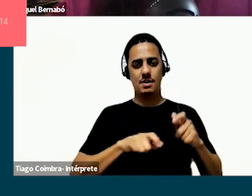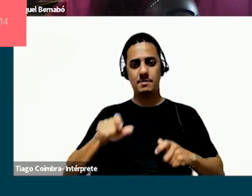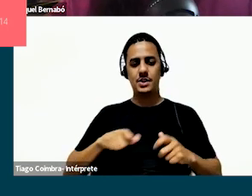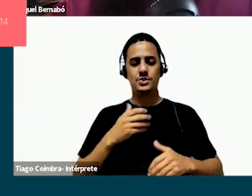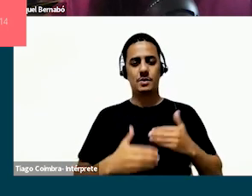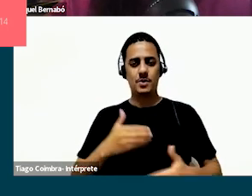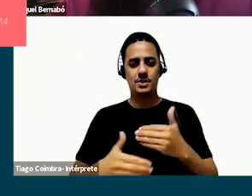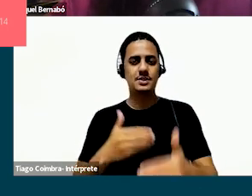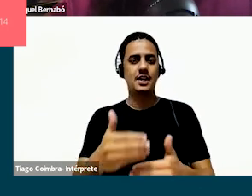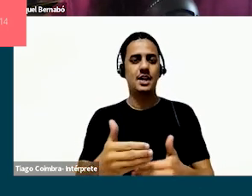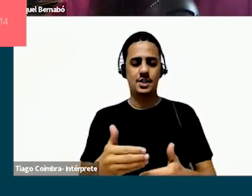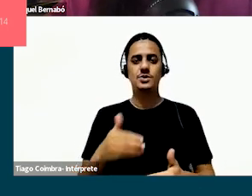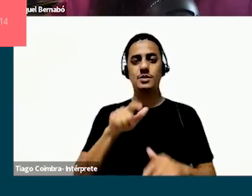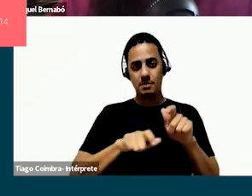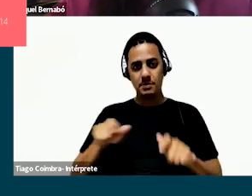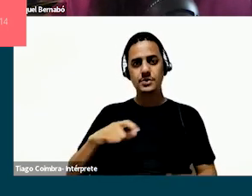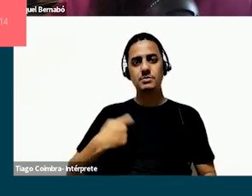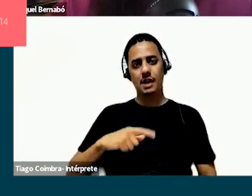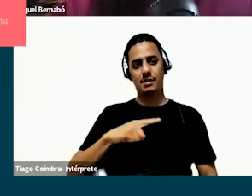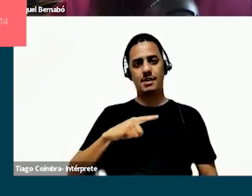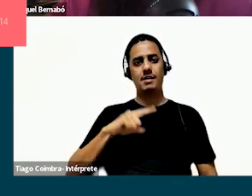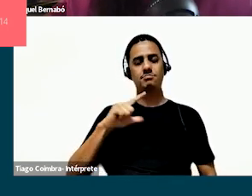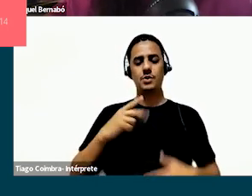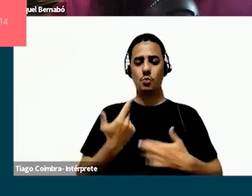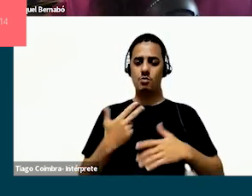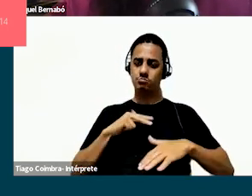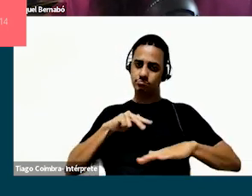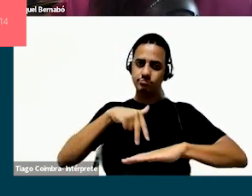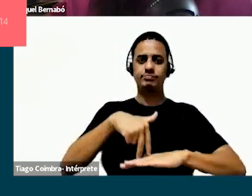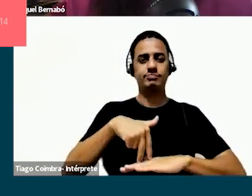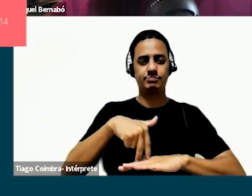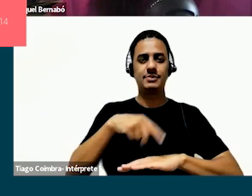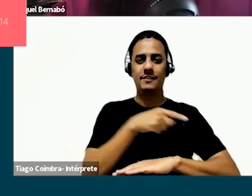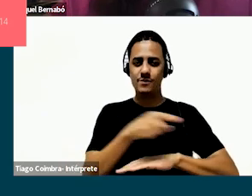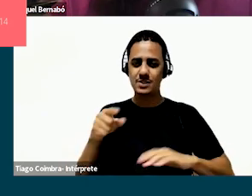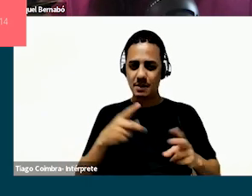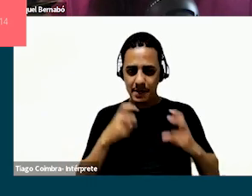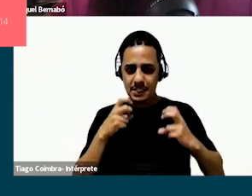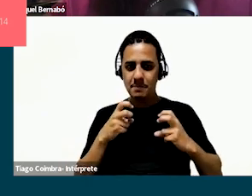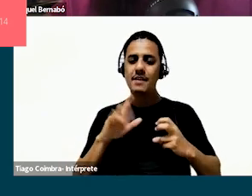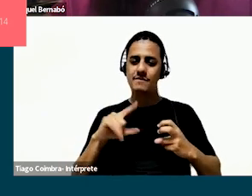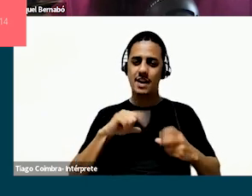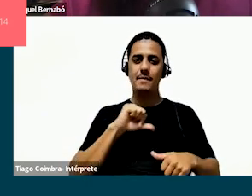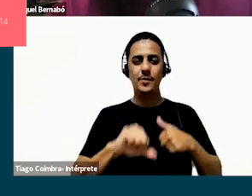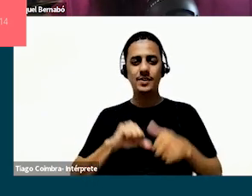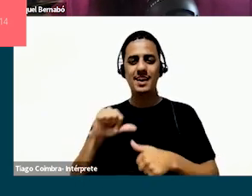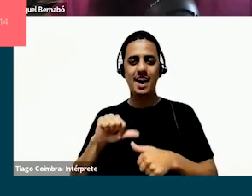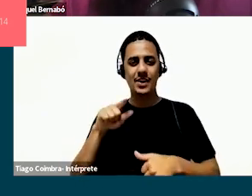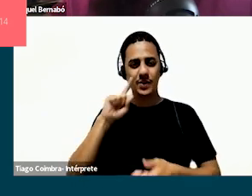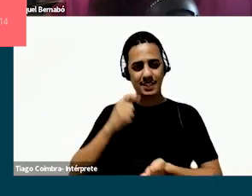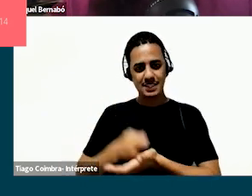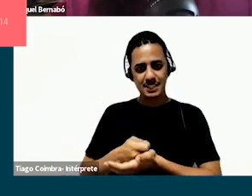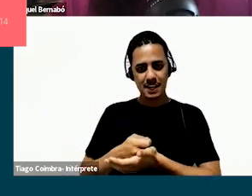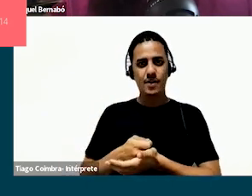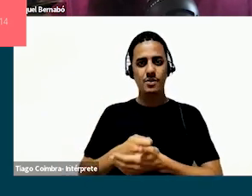precisar envolver as pessoas nos processos. Você vai precisar honrá-las com o protagonismo que lhes é próprio e devido. Quando você perceber, você vai